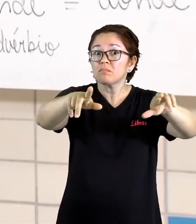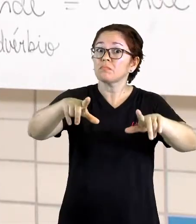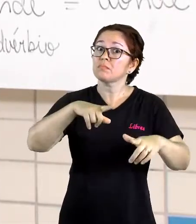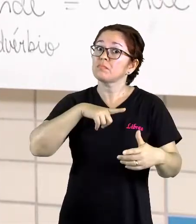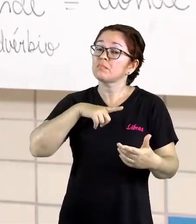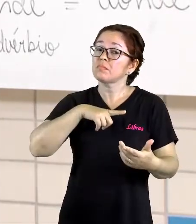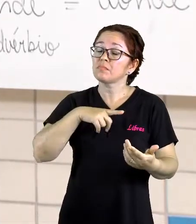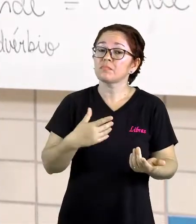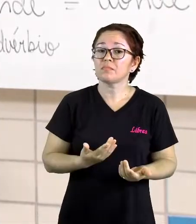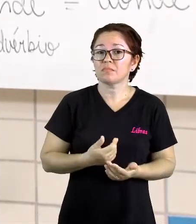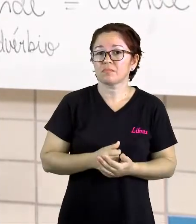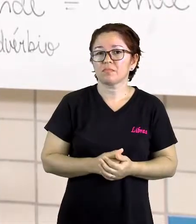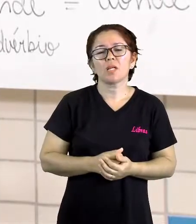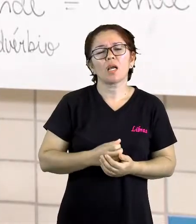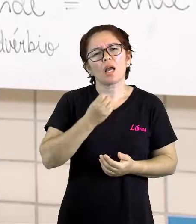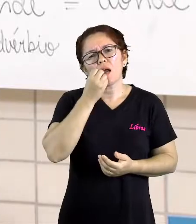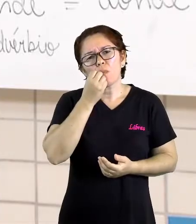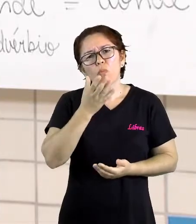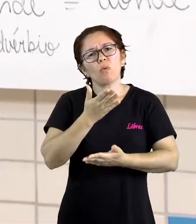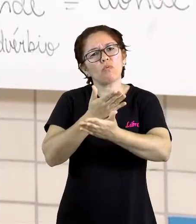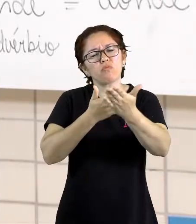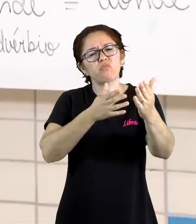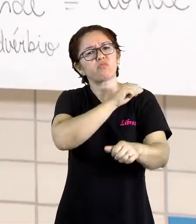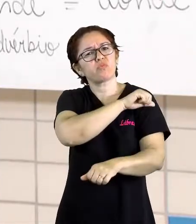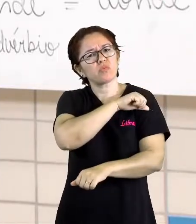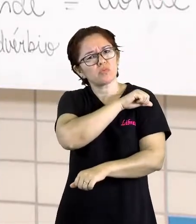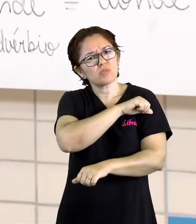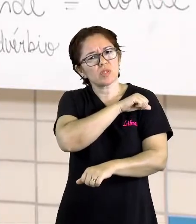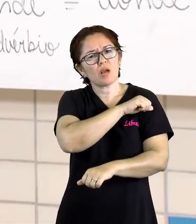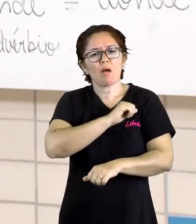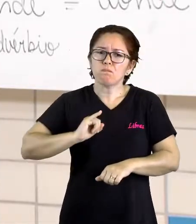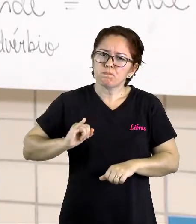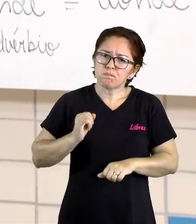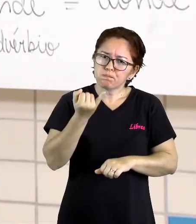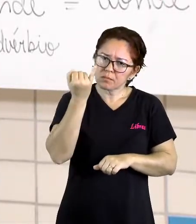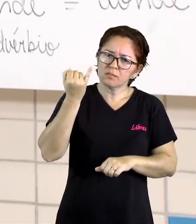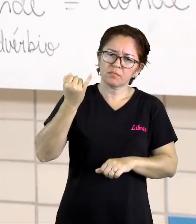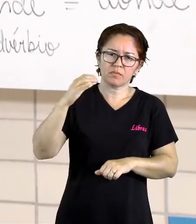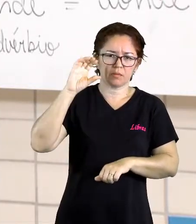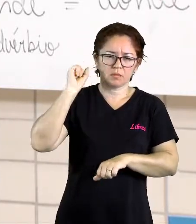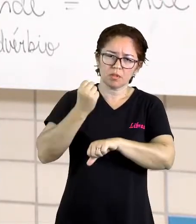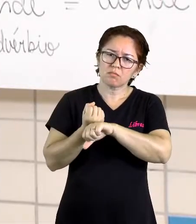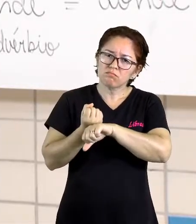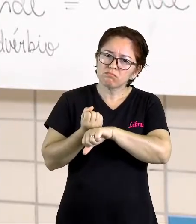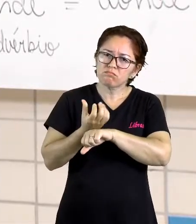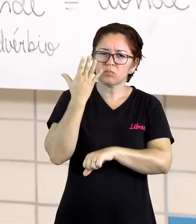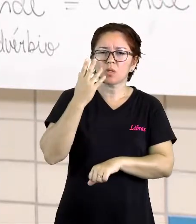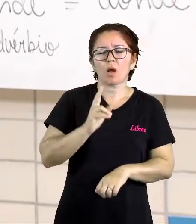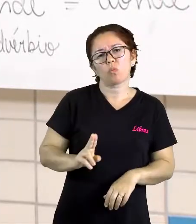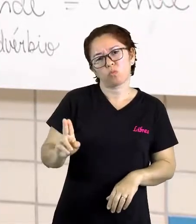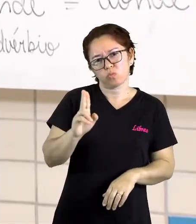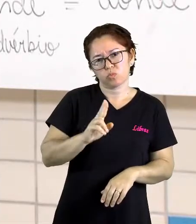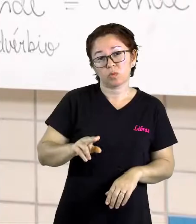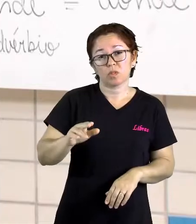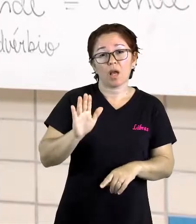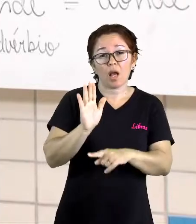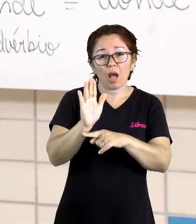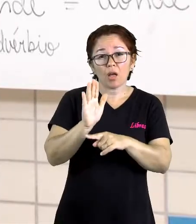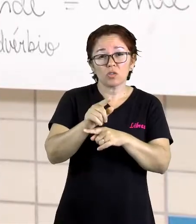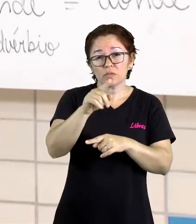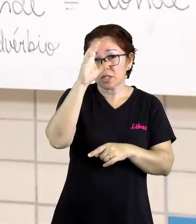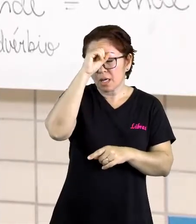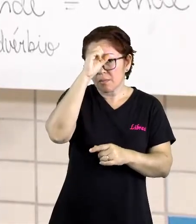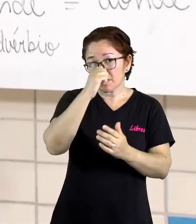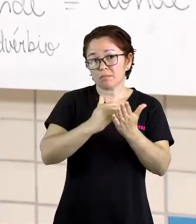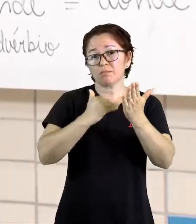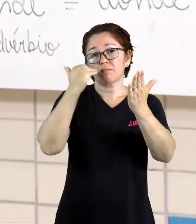devem aprender a utilizar o podcast para enriquecer o conhecimento de vocês. Podem colocar lá o fone de ouvido e